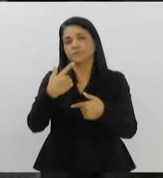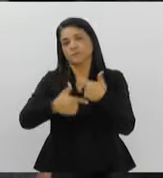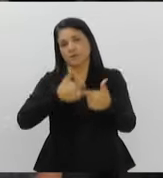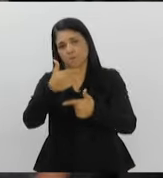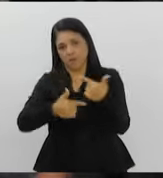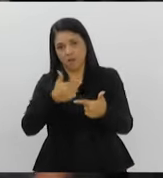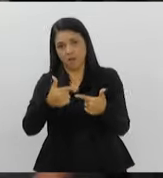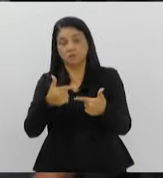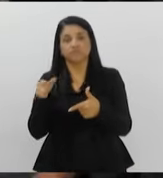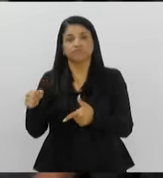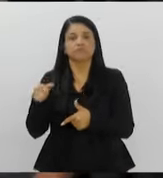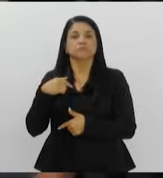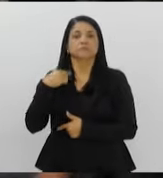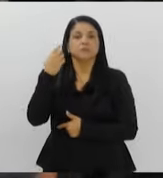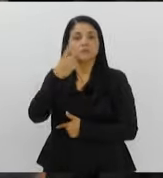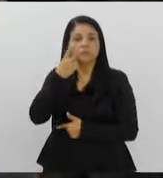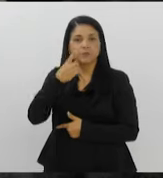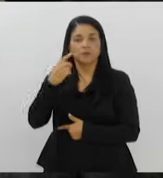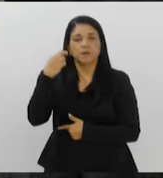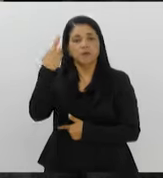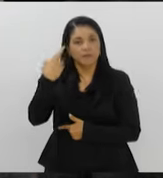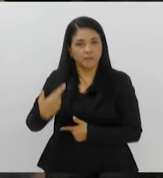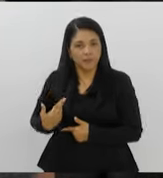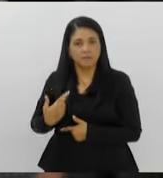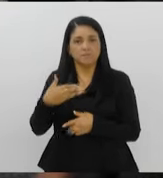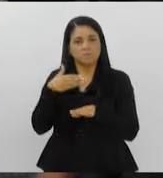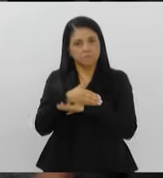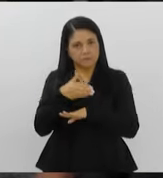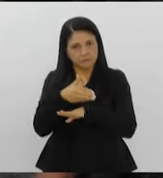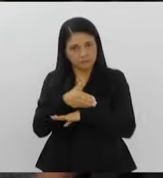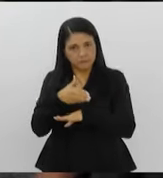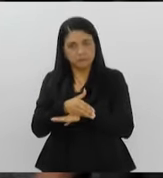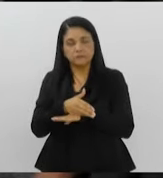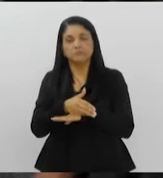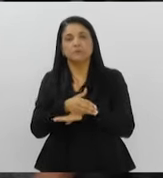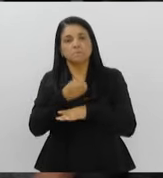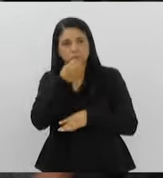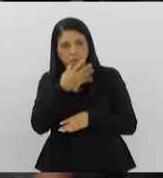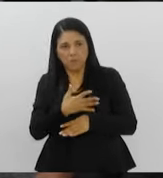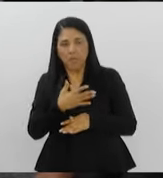com a deputada Renata à frente, muito participativa. A gente quer,